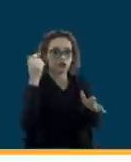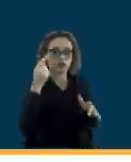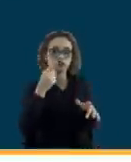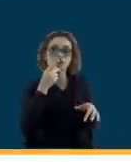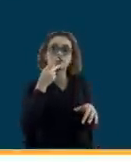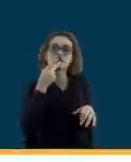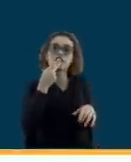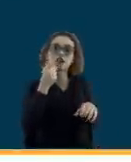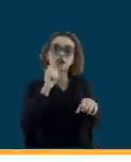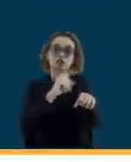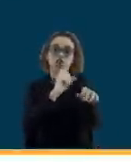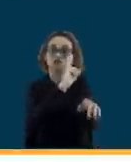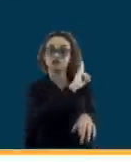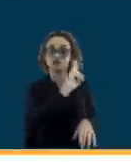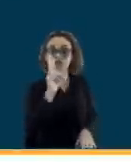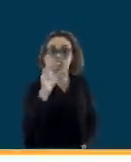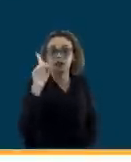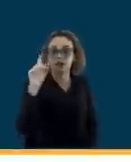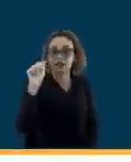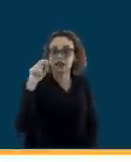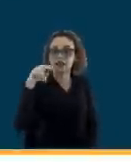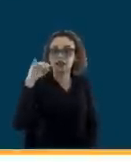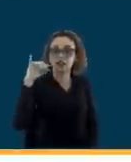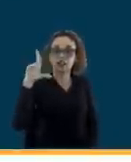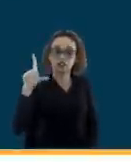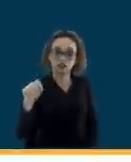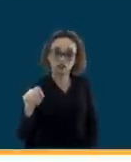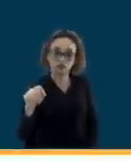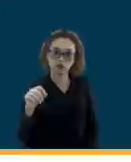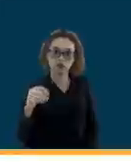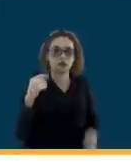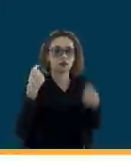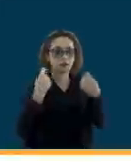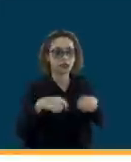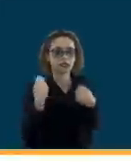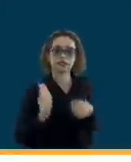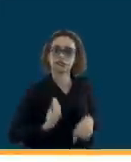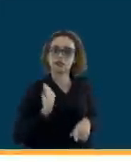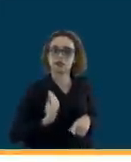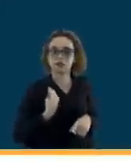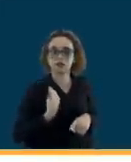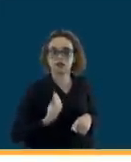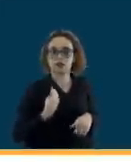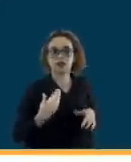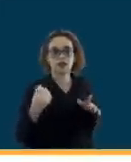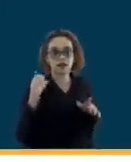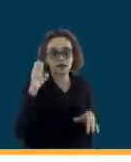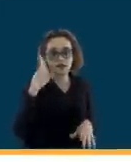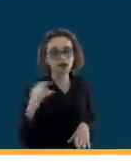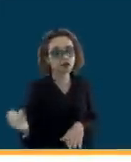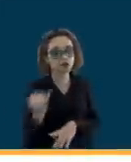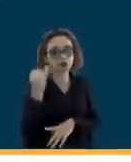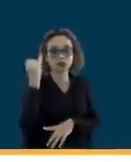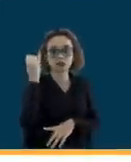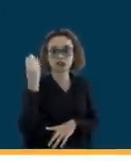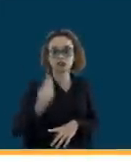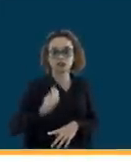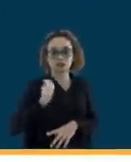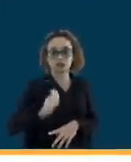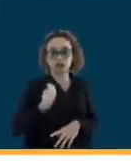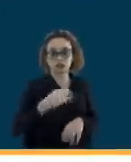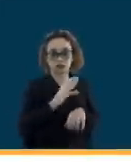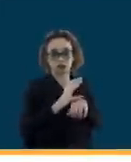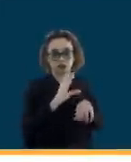ter o doutor Danilo, ele precisa estar nesse curso, né? É simbólico que ele esteja nesse curso, né? Porque o